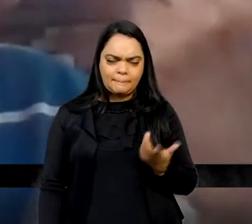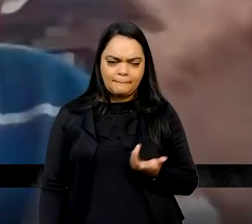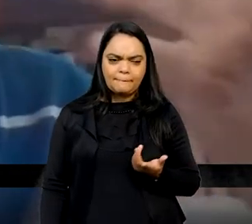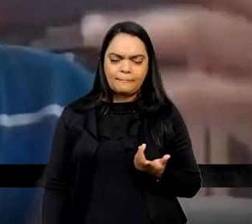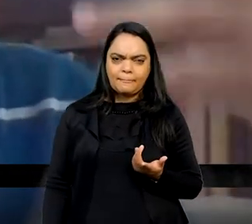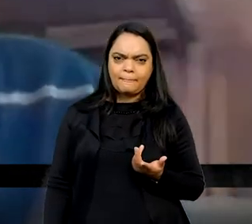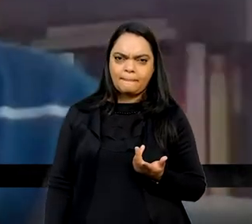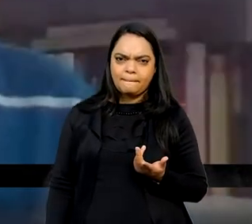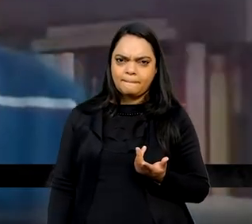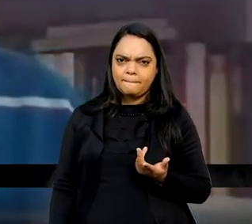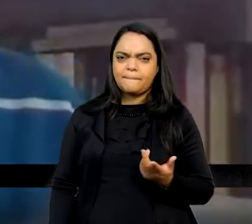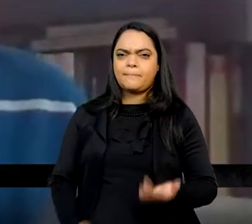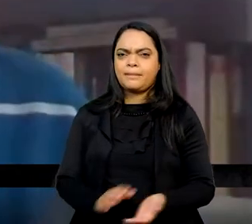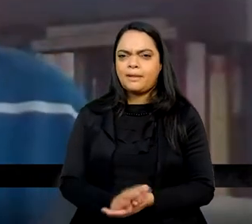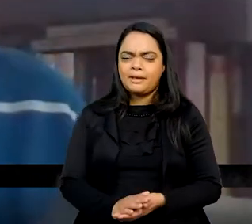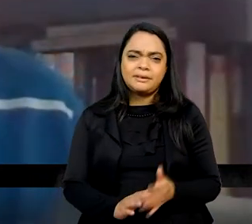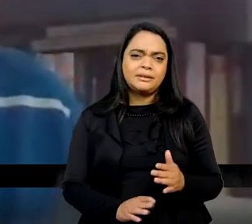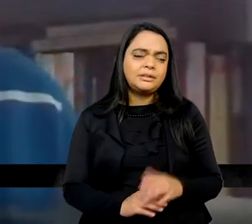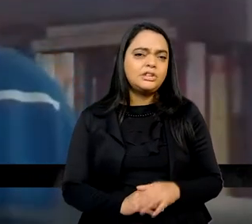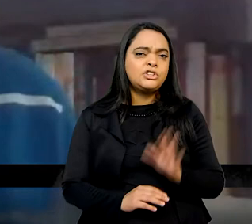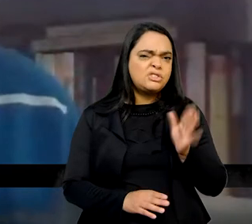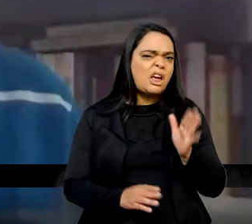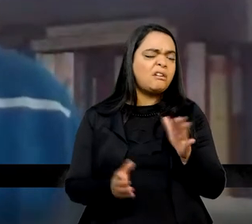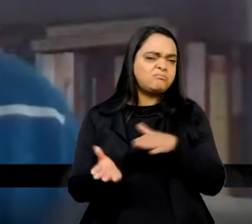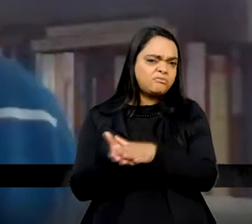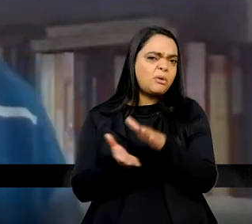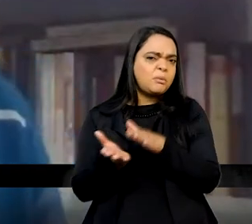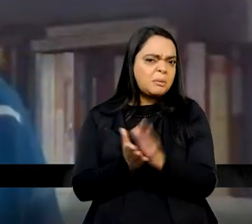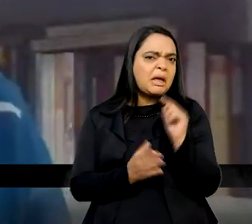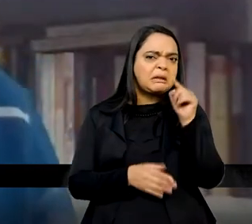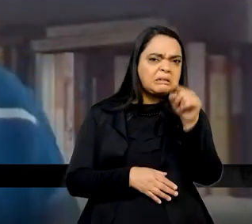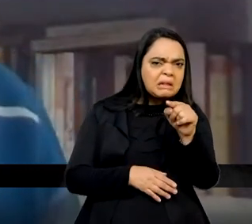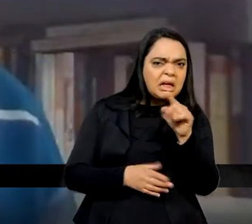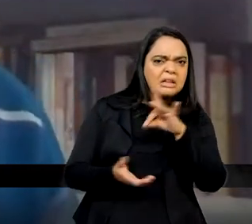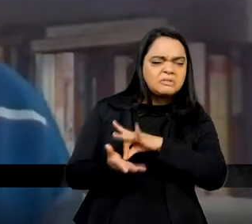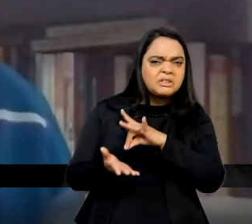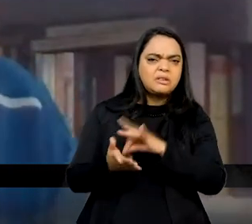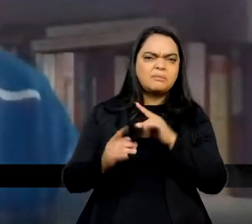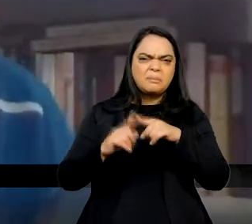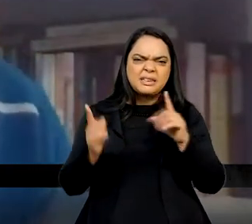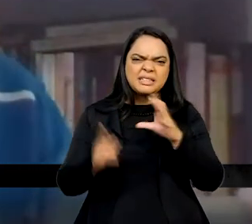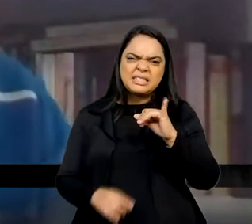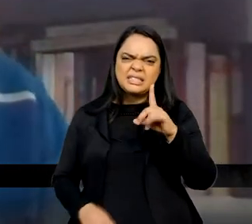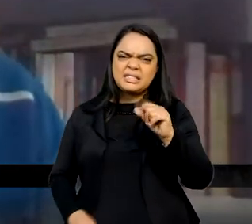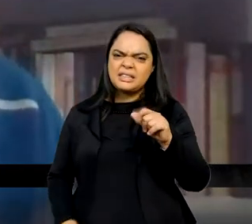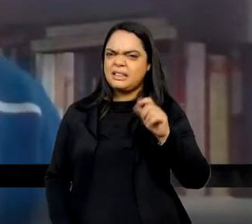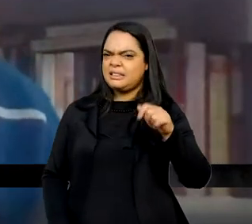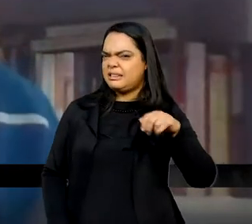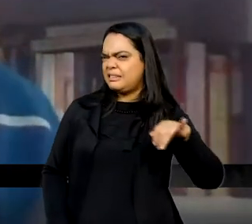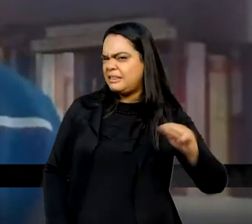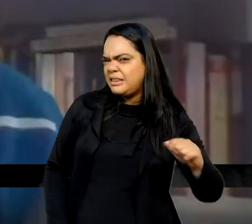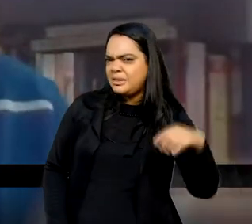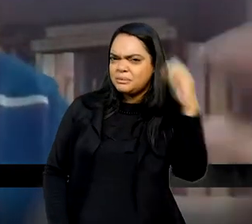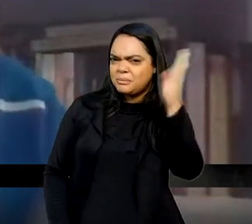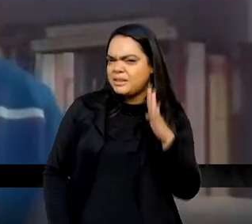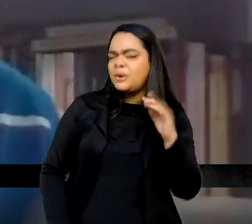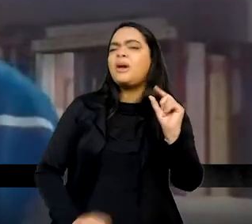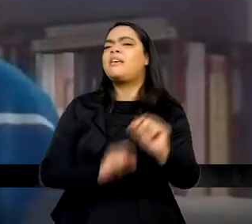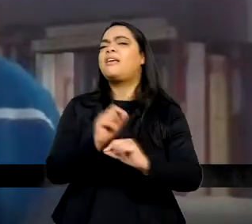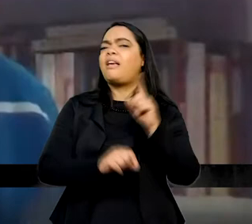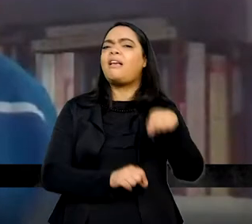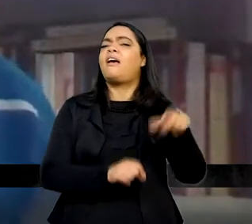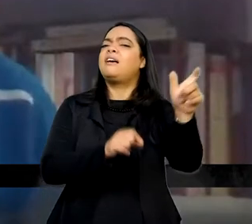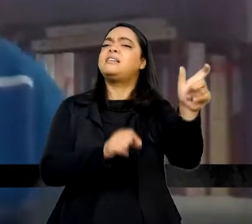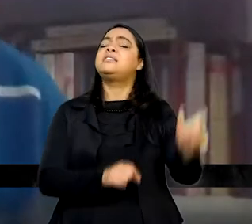se fosse até complicado lá mesmo. Mas cidadania no Brasil, meu Deus, quem seriam cidadãos? Até